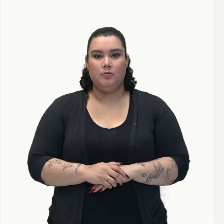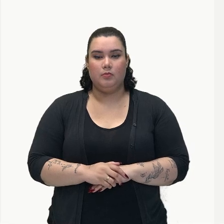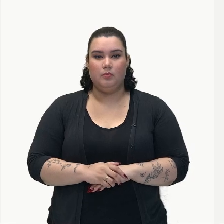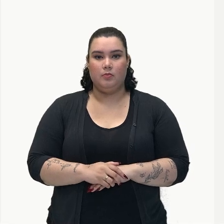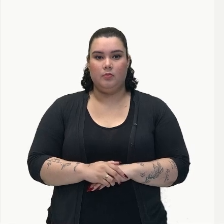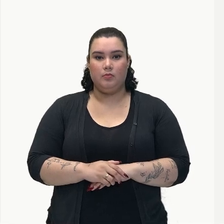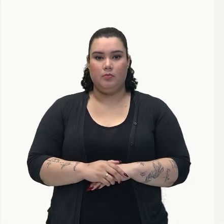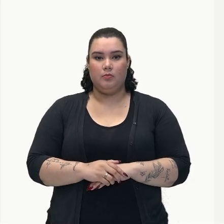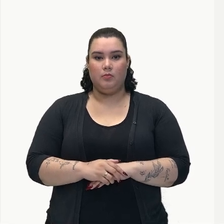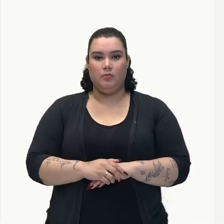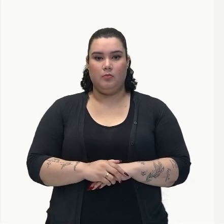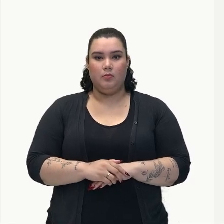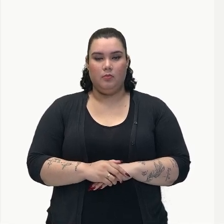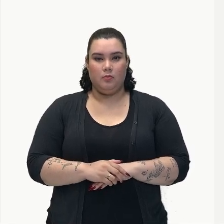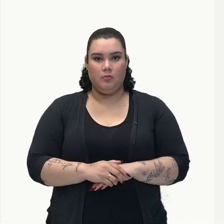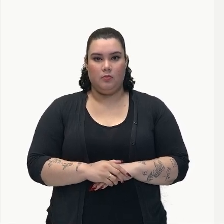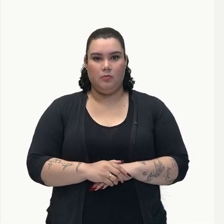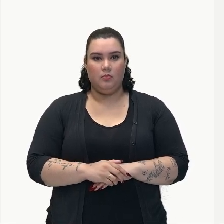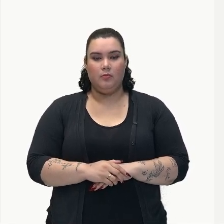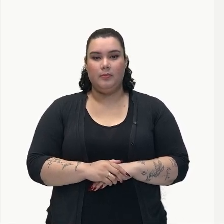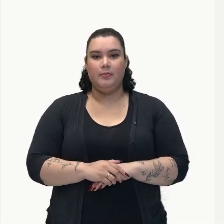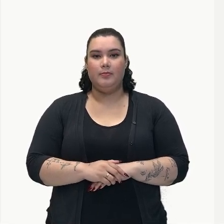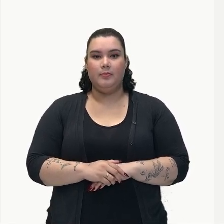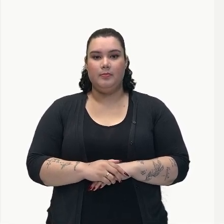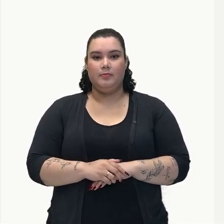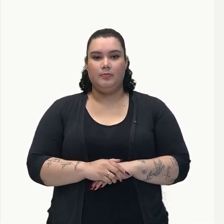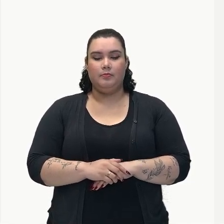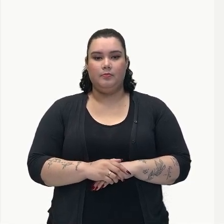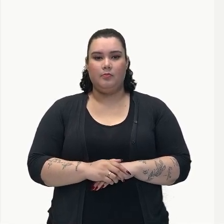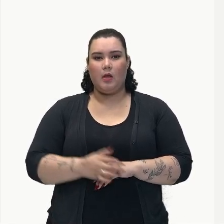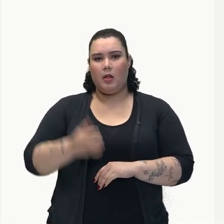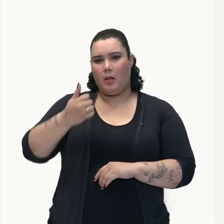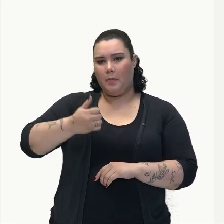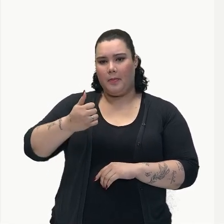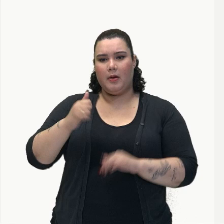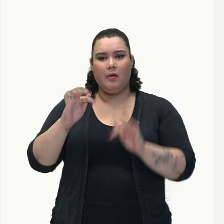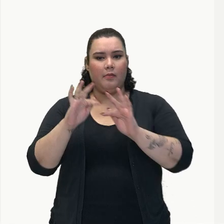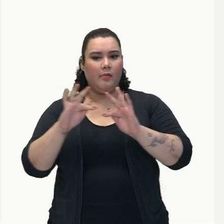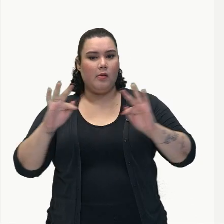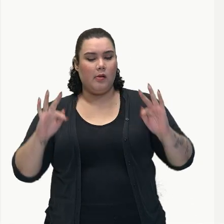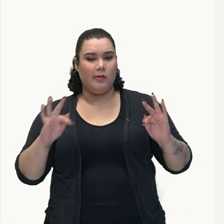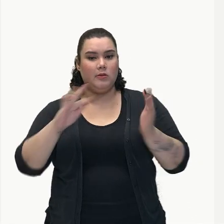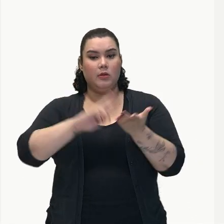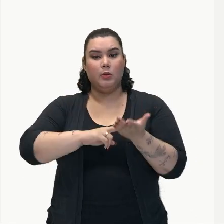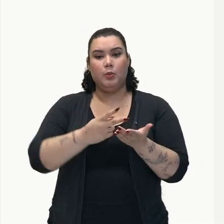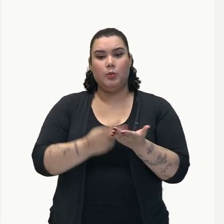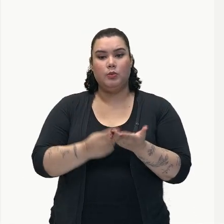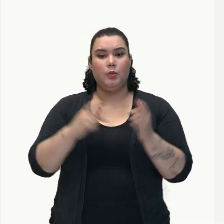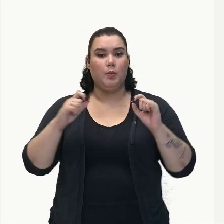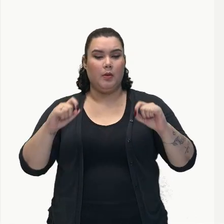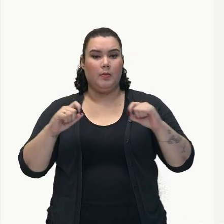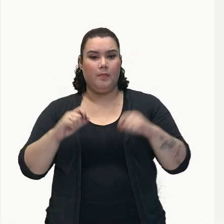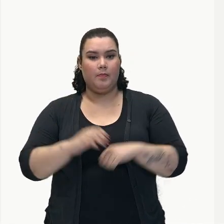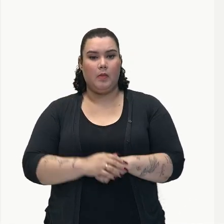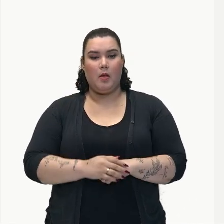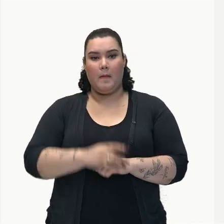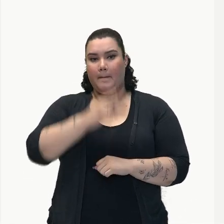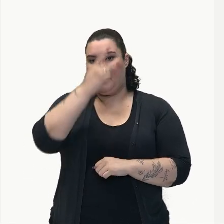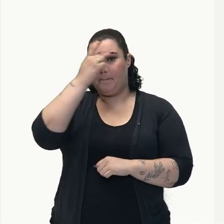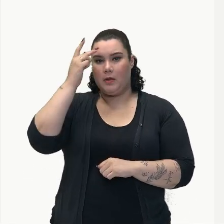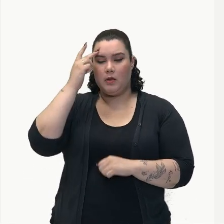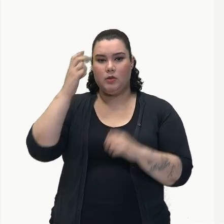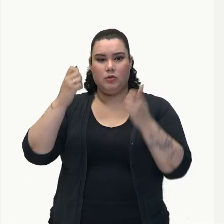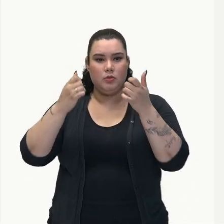mensualmente 500 pesos de sueldo. Olha, aqui nessa frase parece que a pessoa está falando de